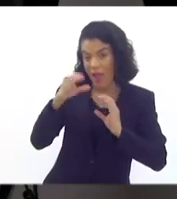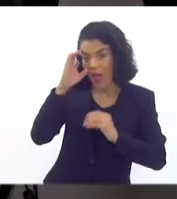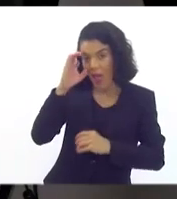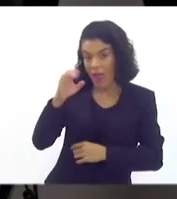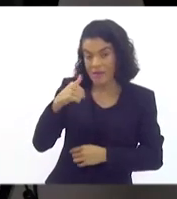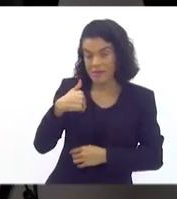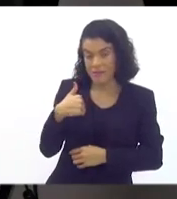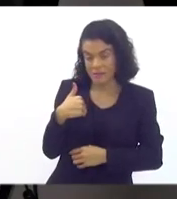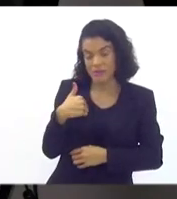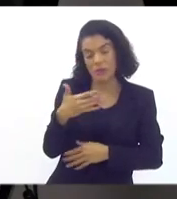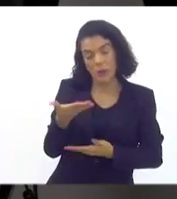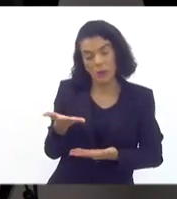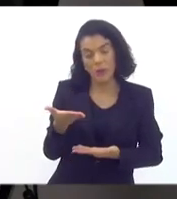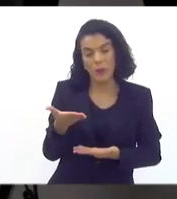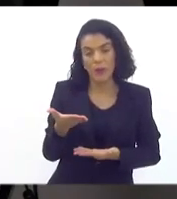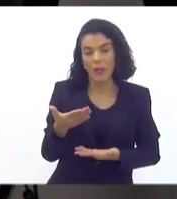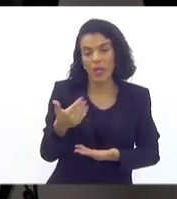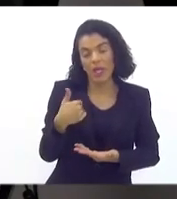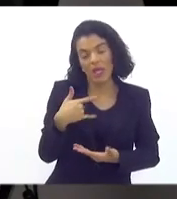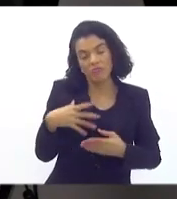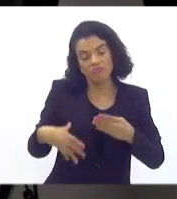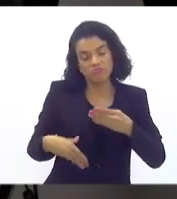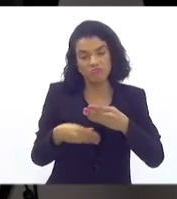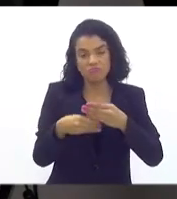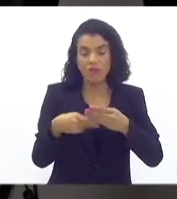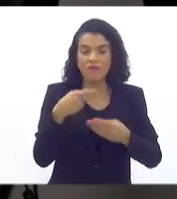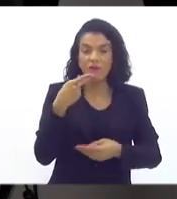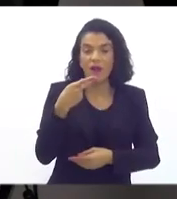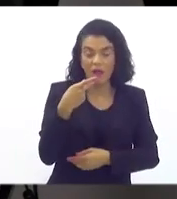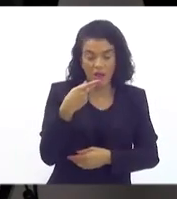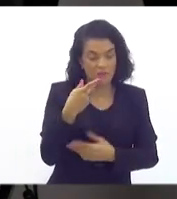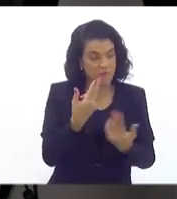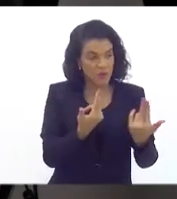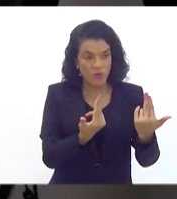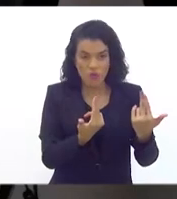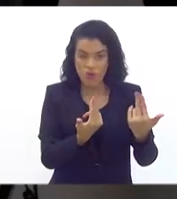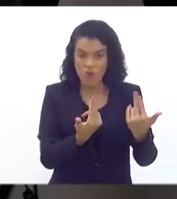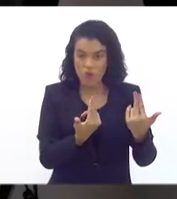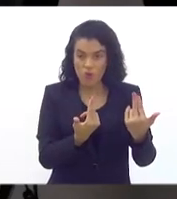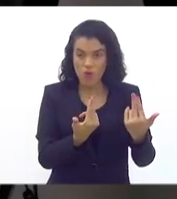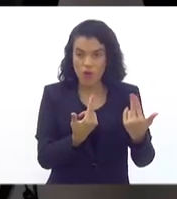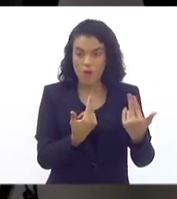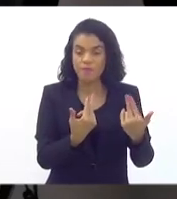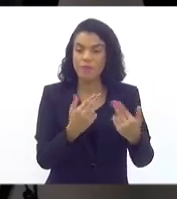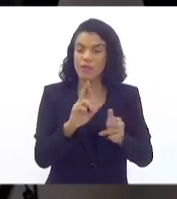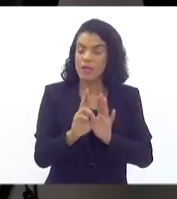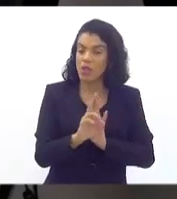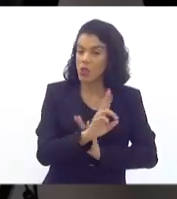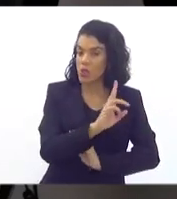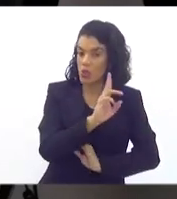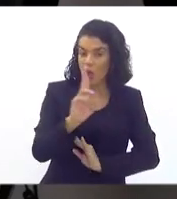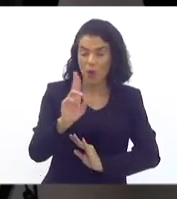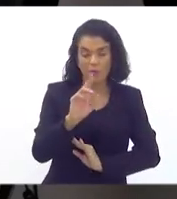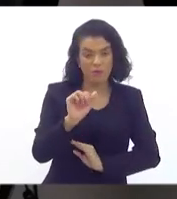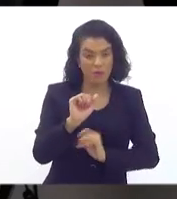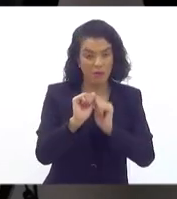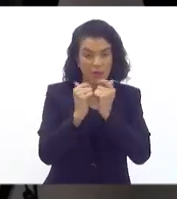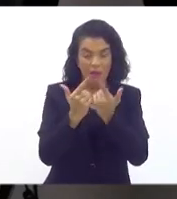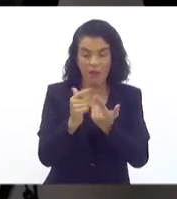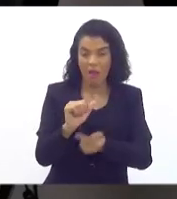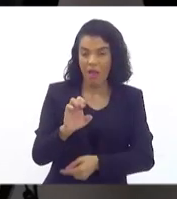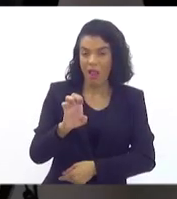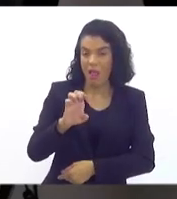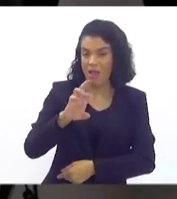conselheiros então fica aqui a minha colocação de dizer como se eu disse é em nome da própria CPI